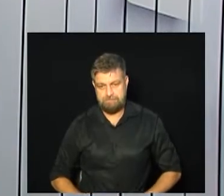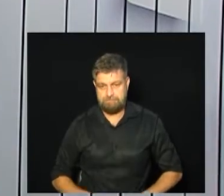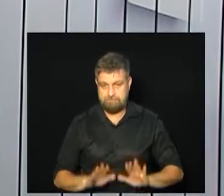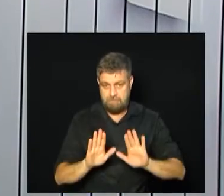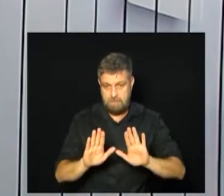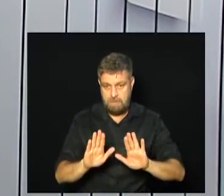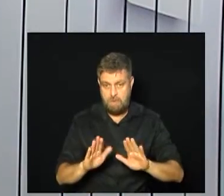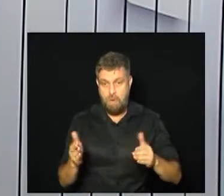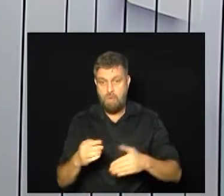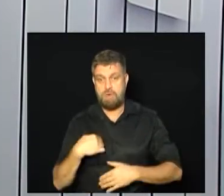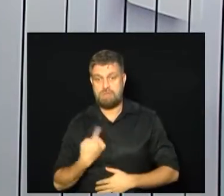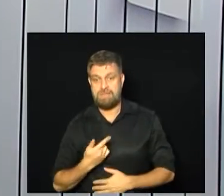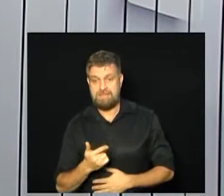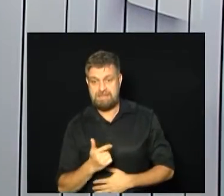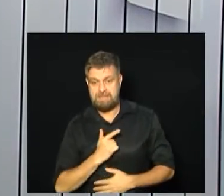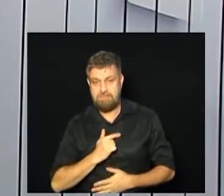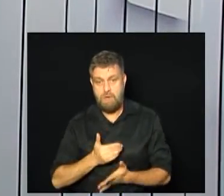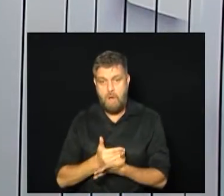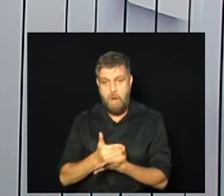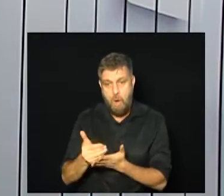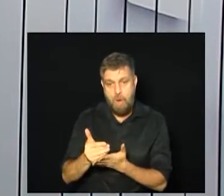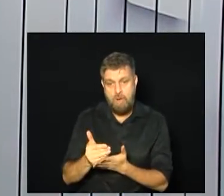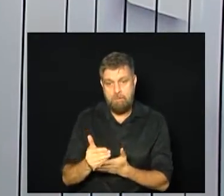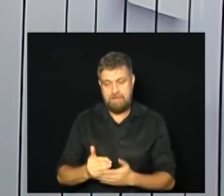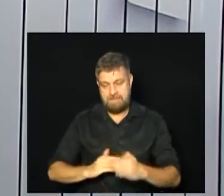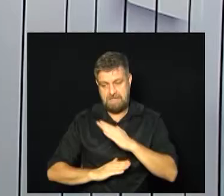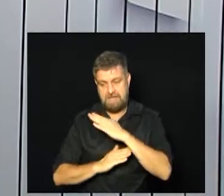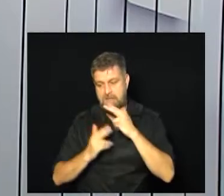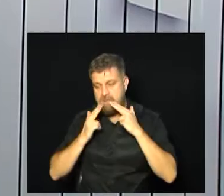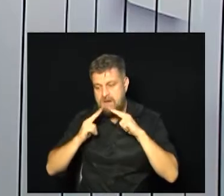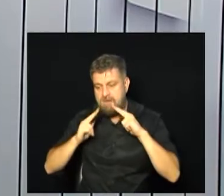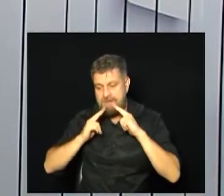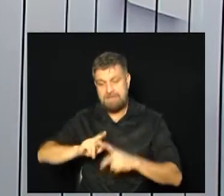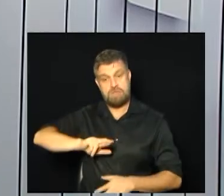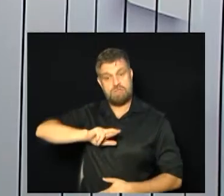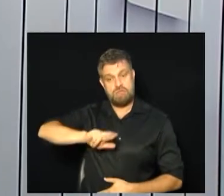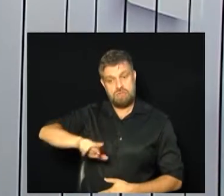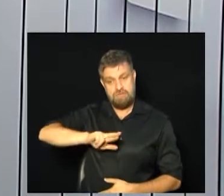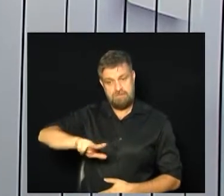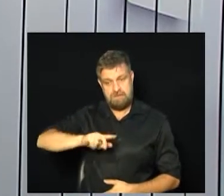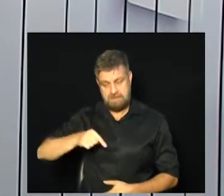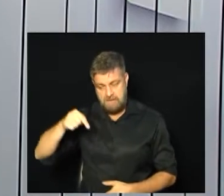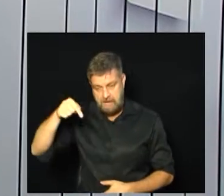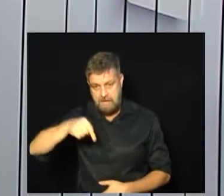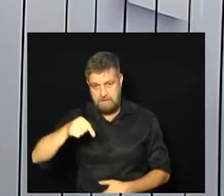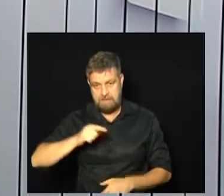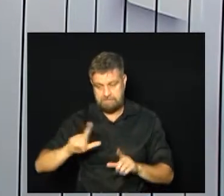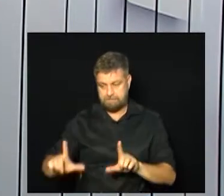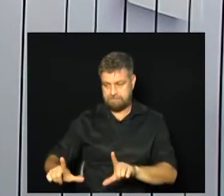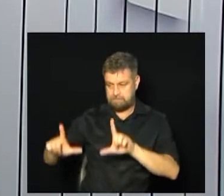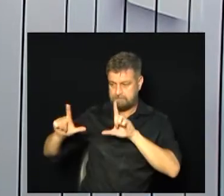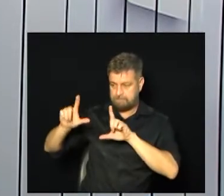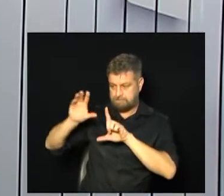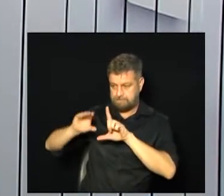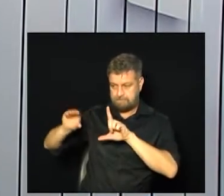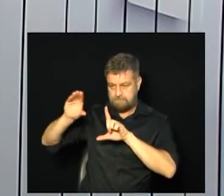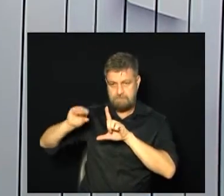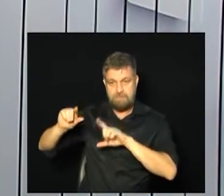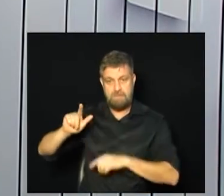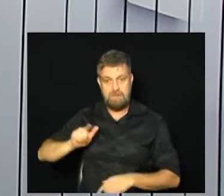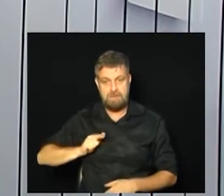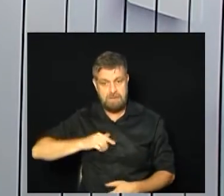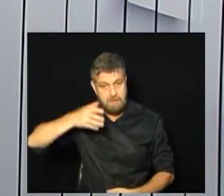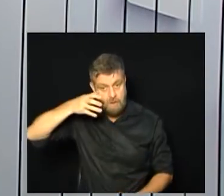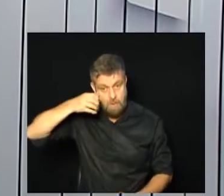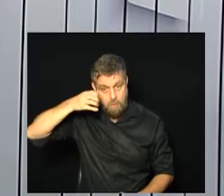Bom, hoje nós temos um começo de Câmara Notícia diferente. Aqui na minha tela vai aparecer o nosso repórter